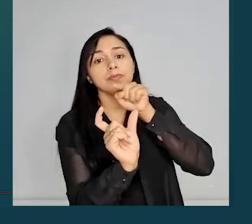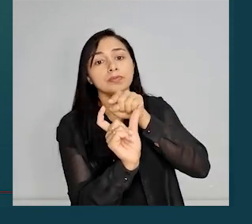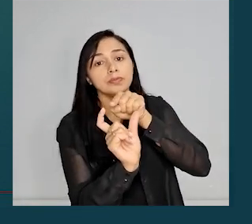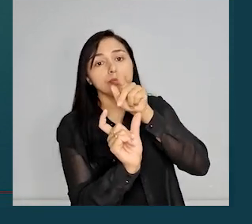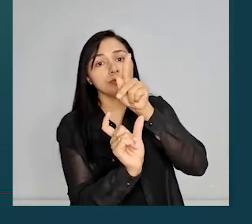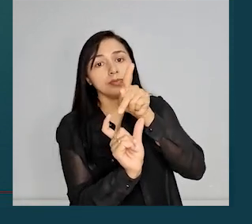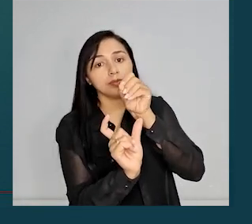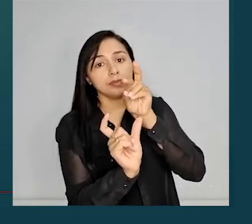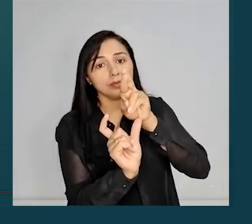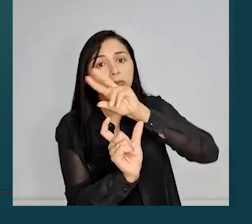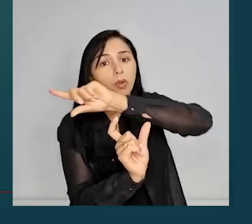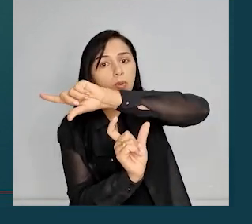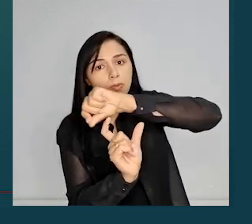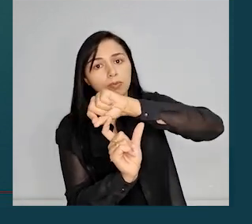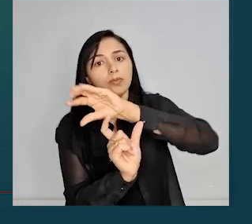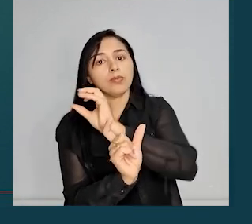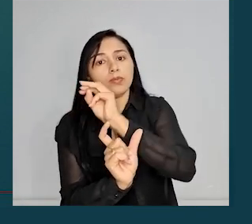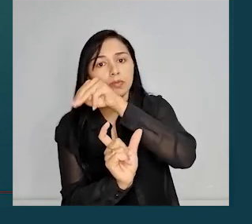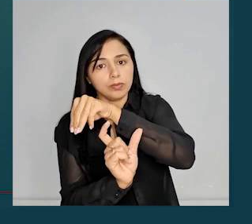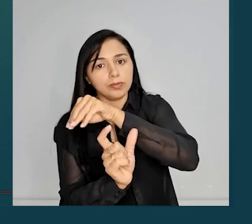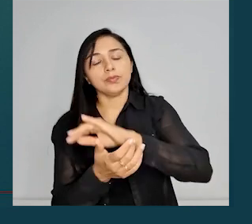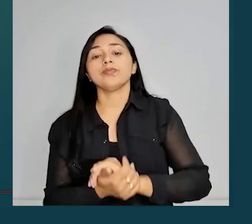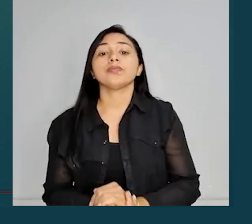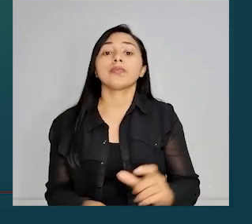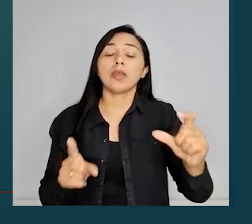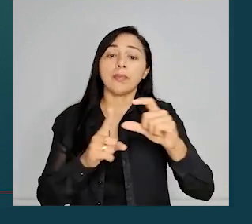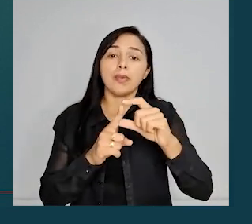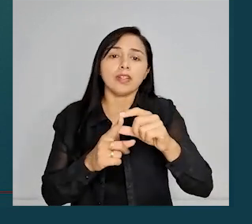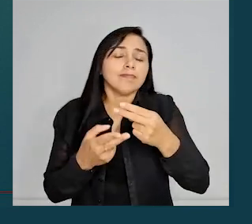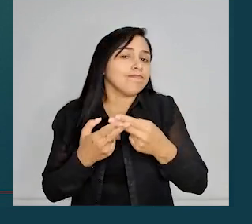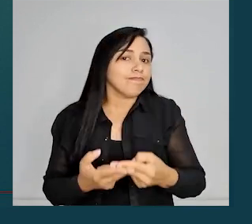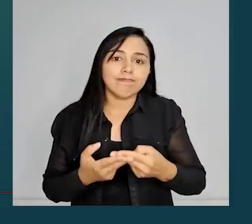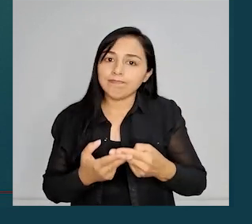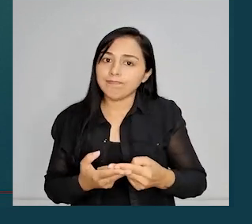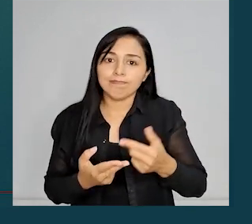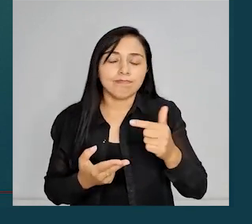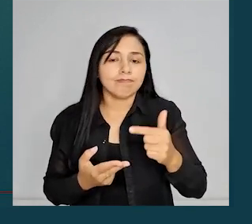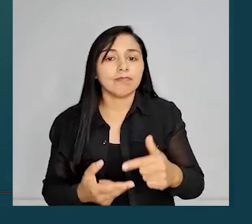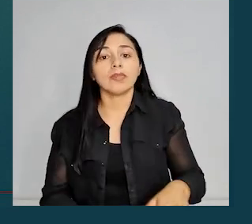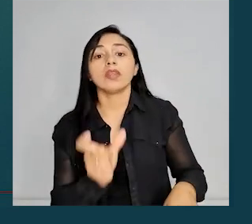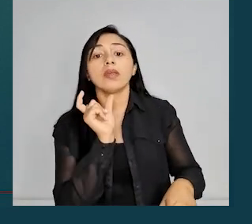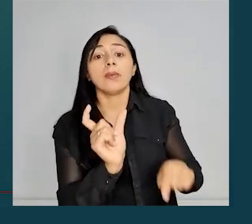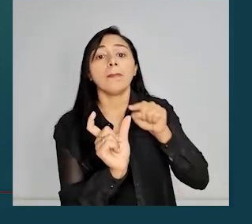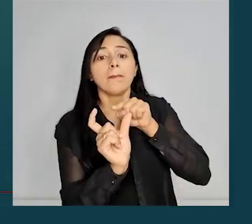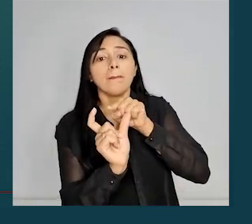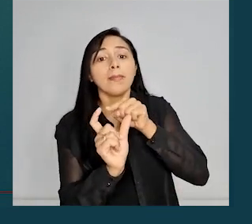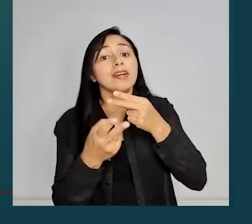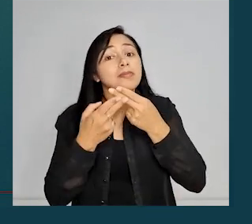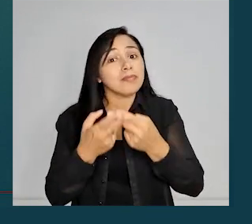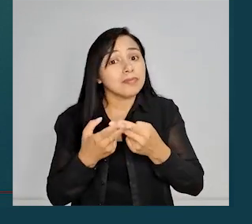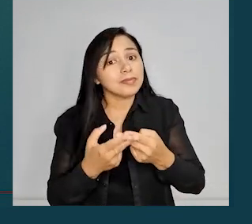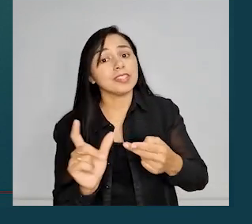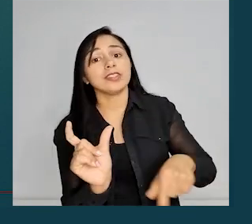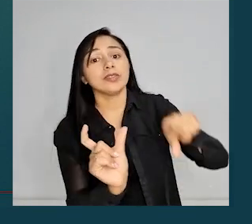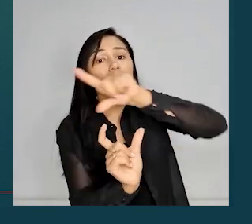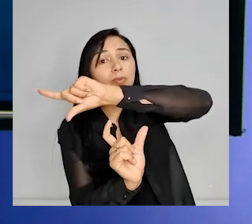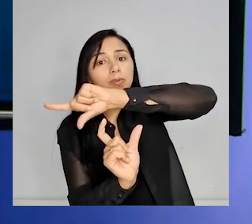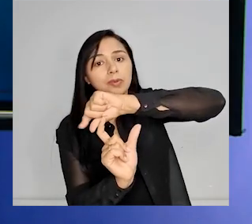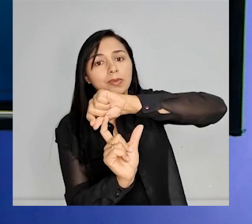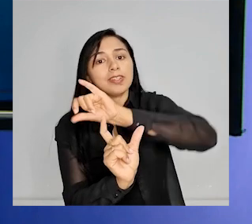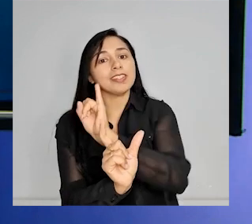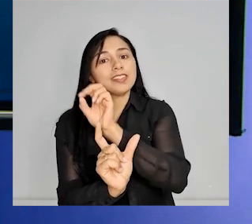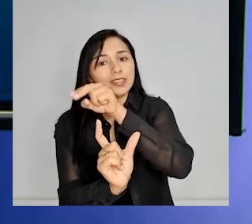por. Impaciente. O prefixo in foi adicionado à palavra paciente, criando assim